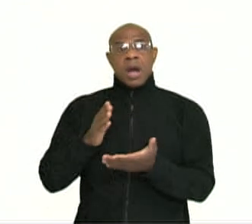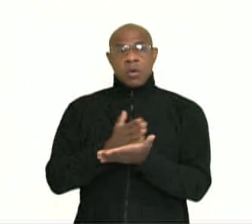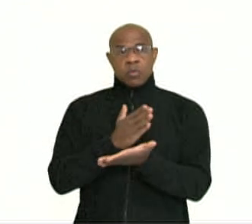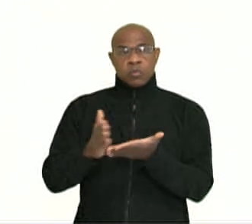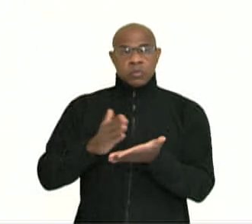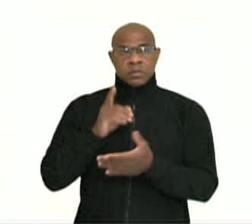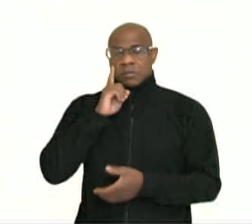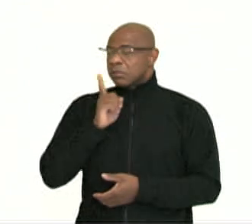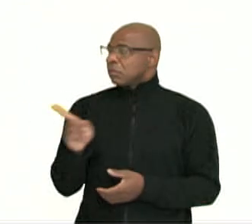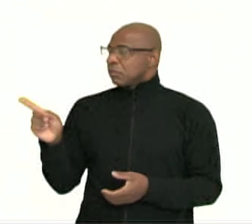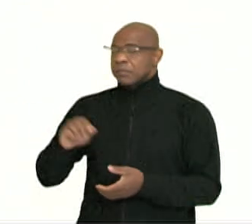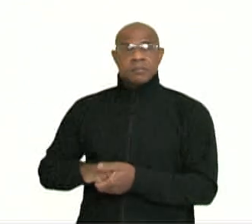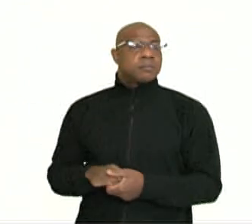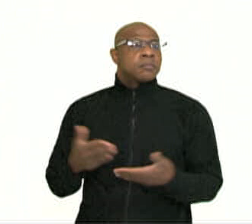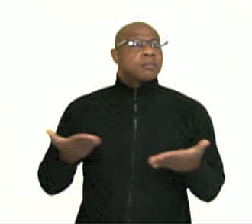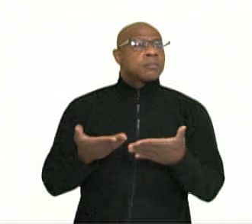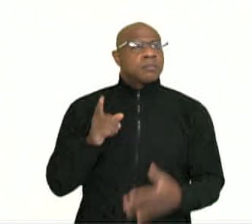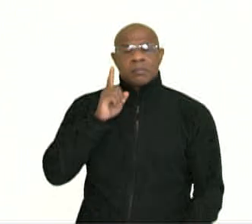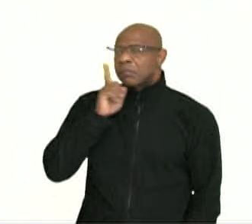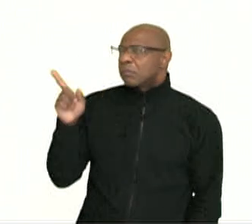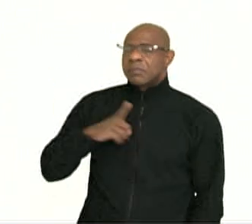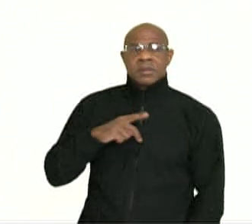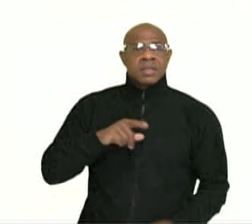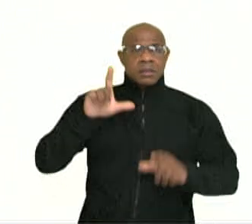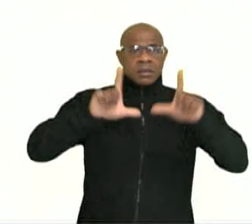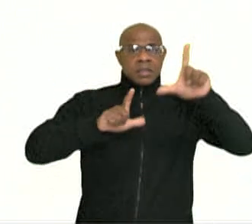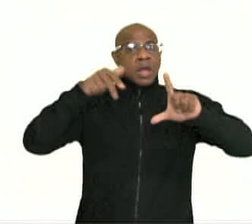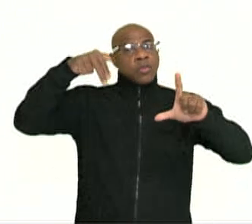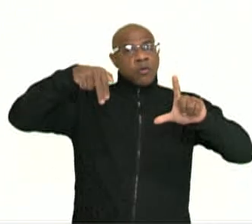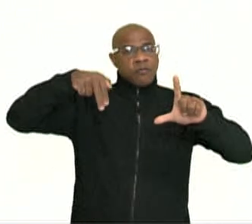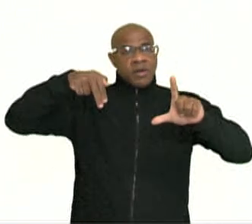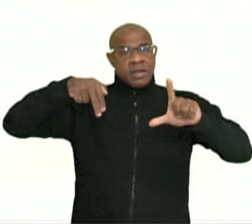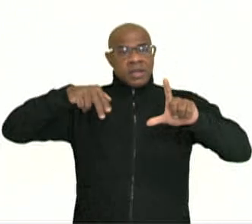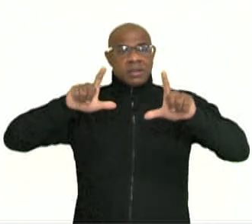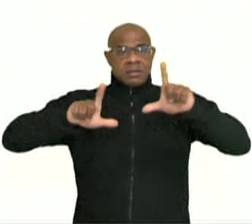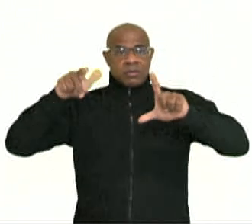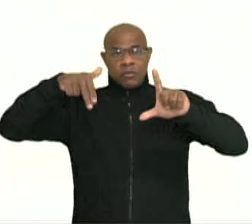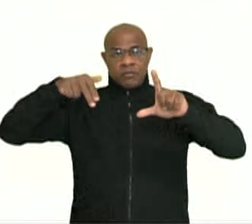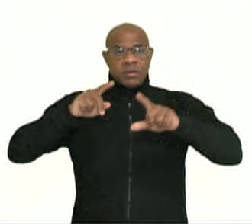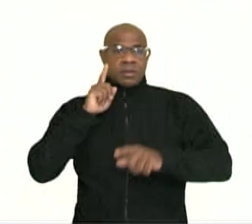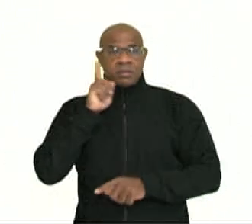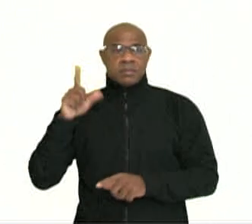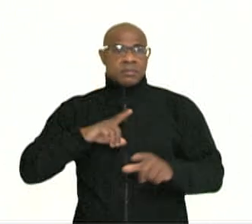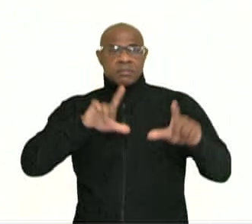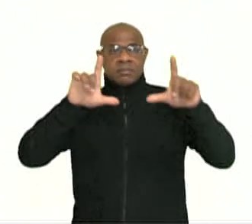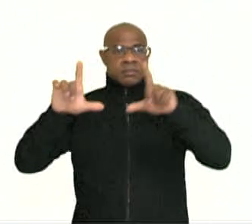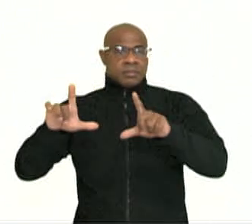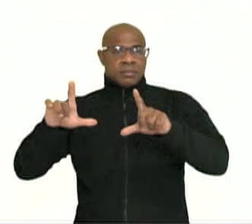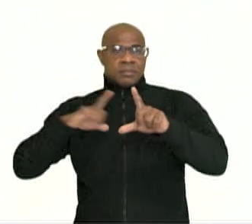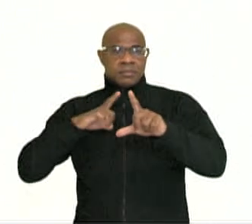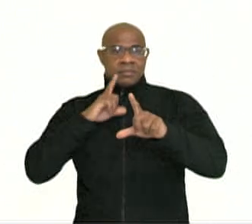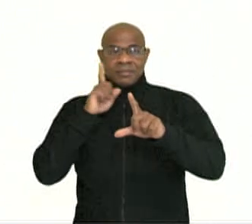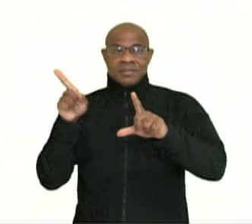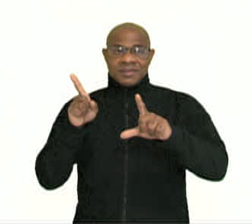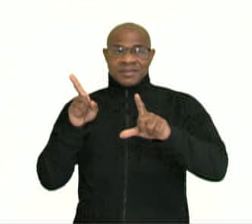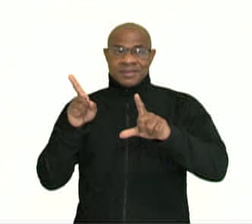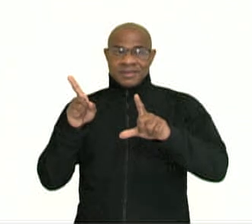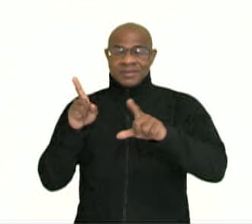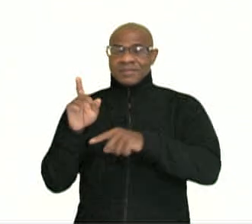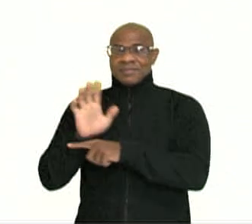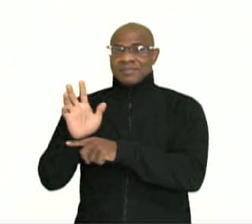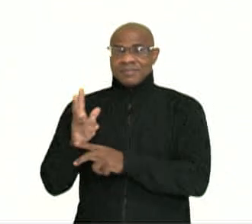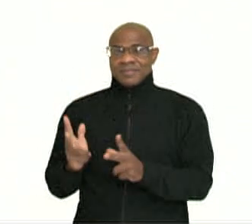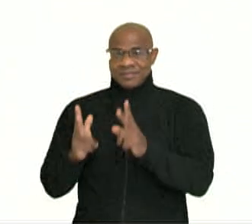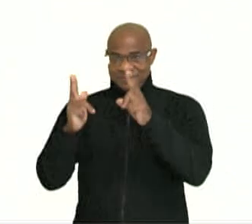lá. Agora aqui tem as novelas. Aqui, Todo Mundo Odeia o Chris, é uma série.